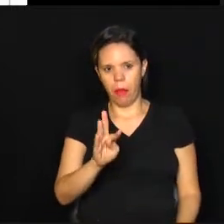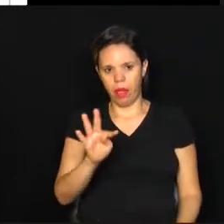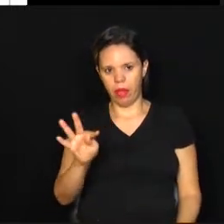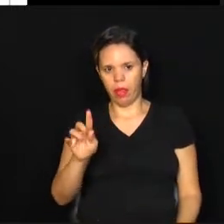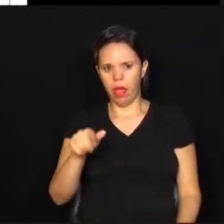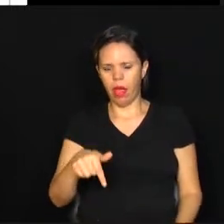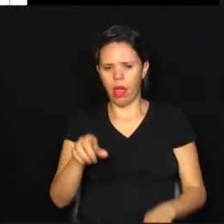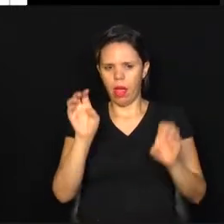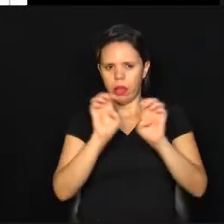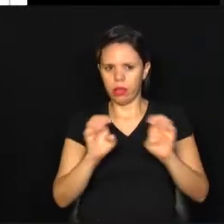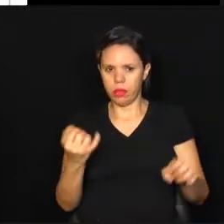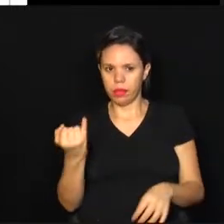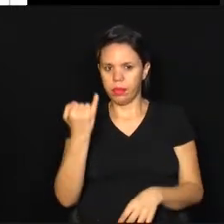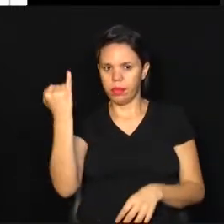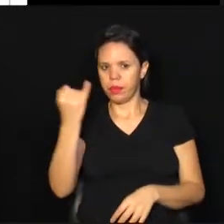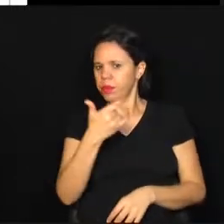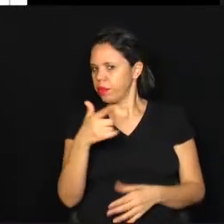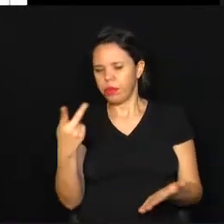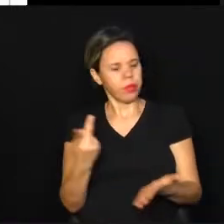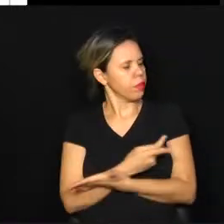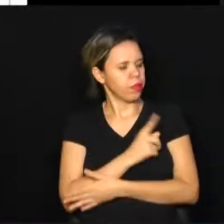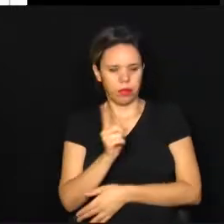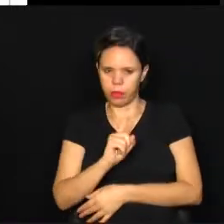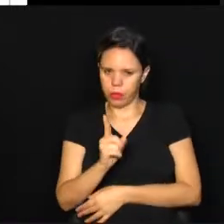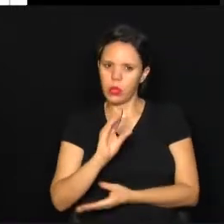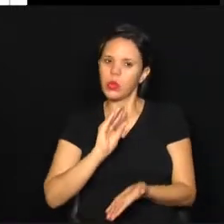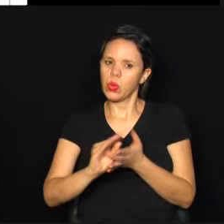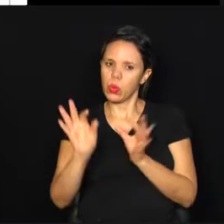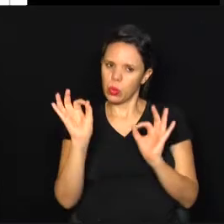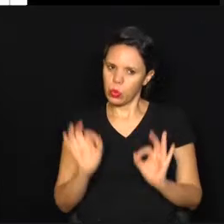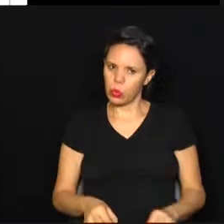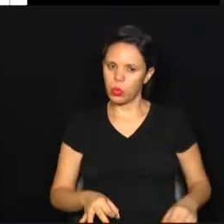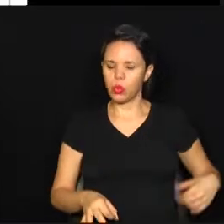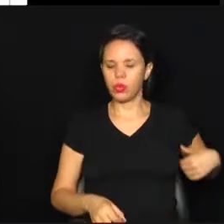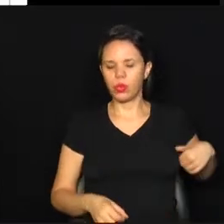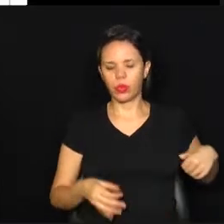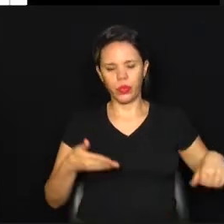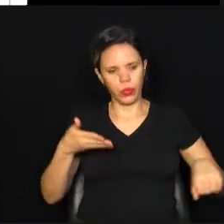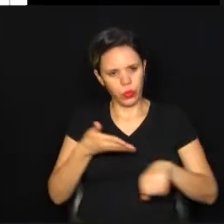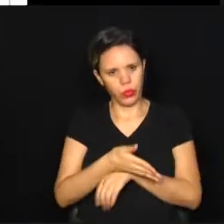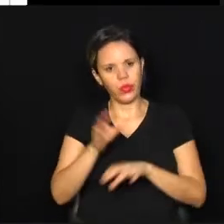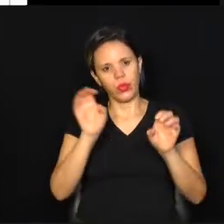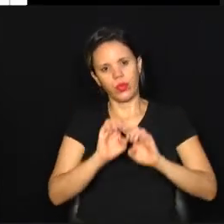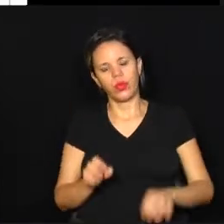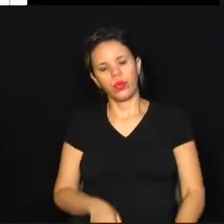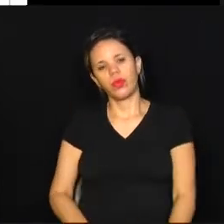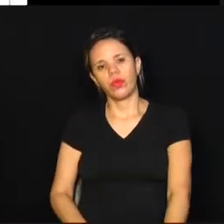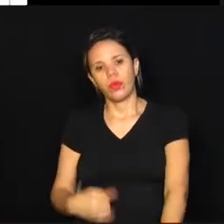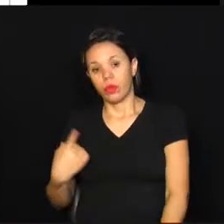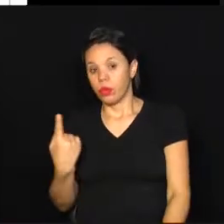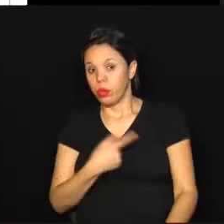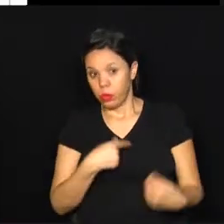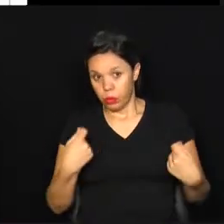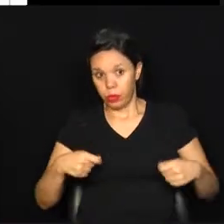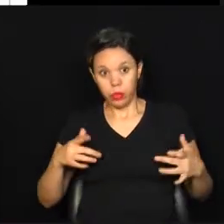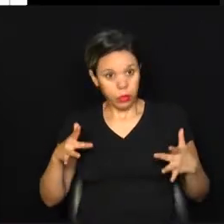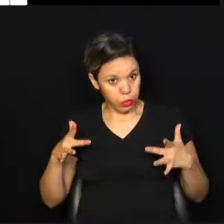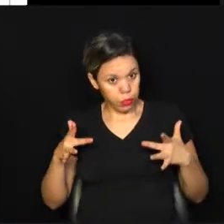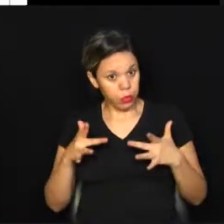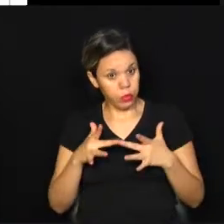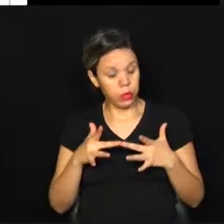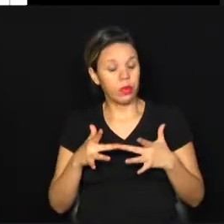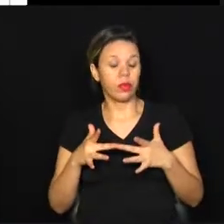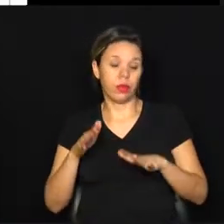muito importante. Não está errado esse investimento, né? Ele faz parte de uma estrutura, mas a gente precisa fazer a conexão de